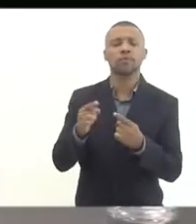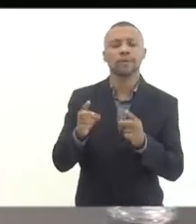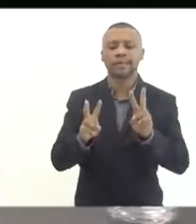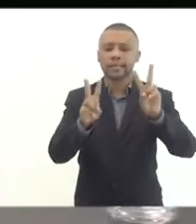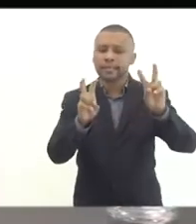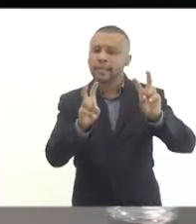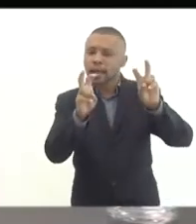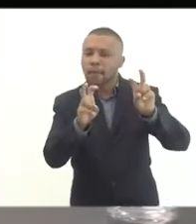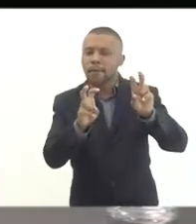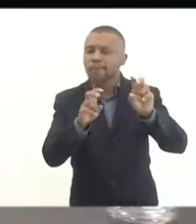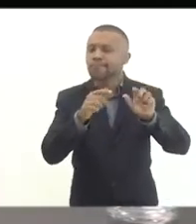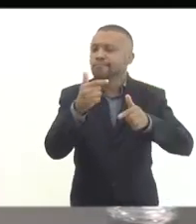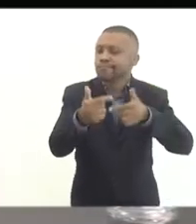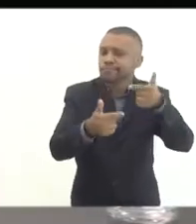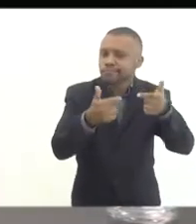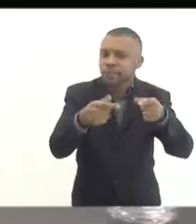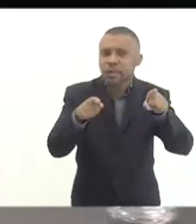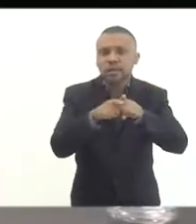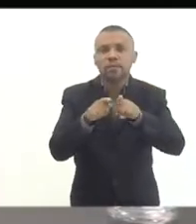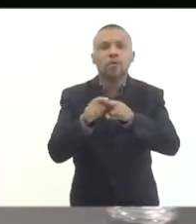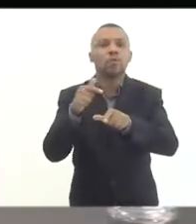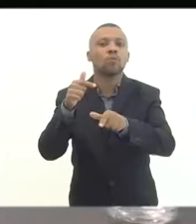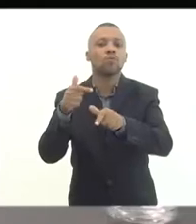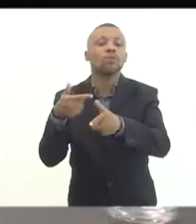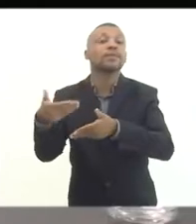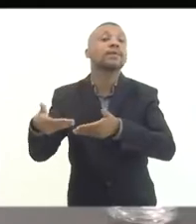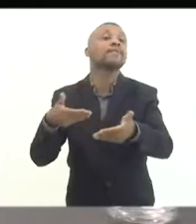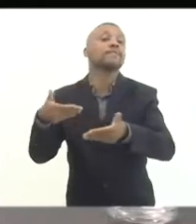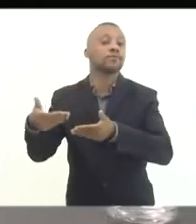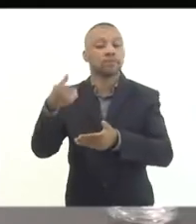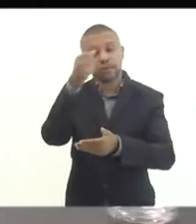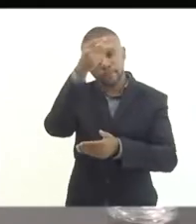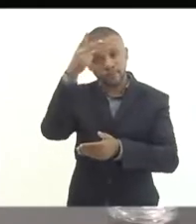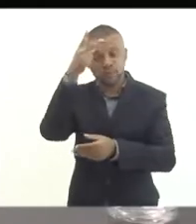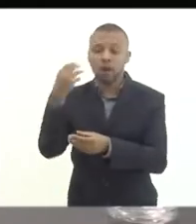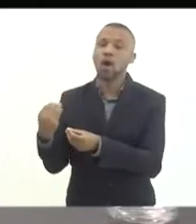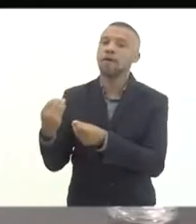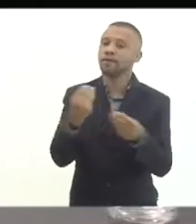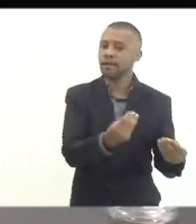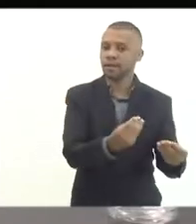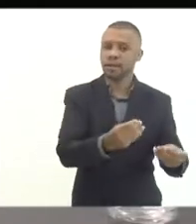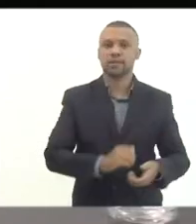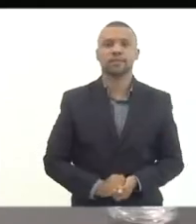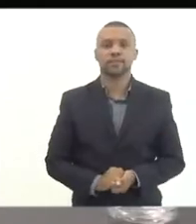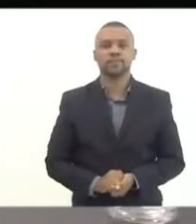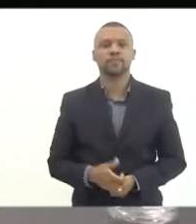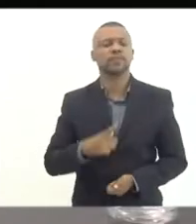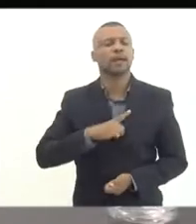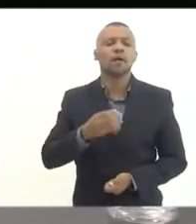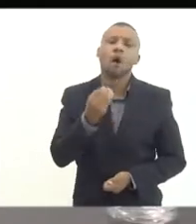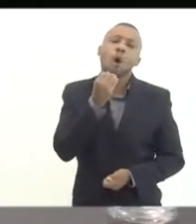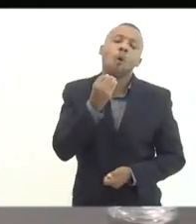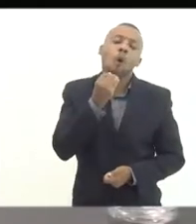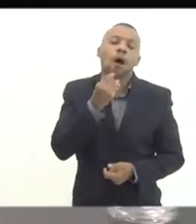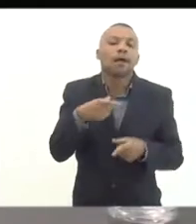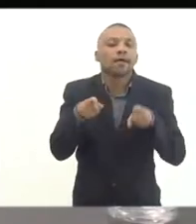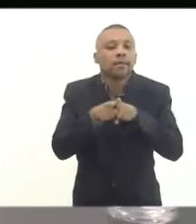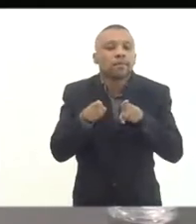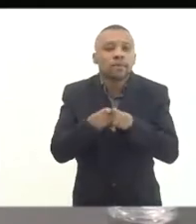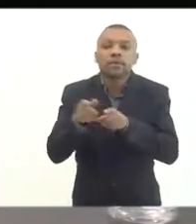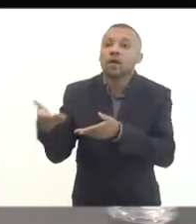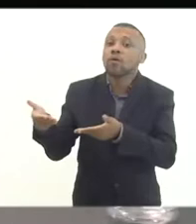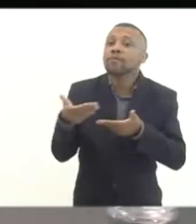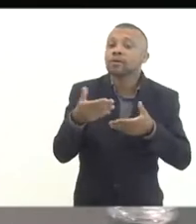essa temática e os serviços ofertados pela prefeitura a gente pode outra oportunidade também tá trazendo